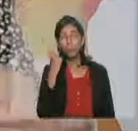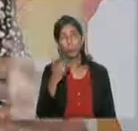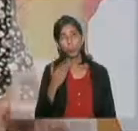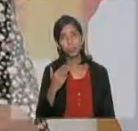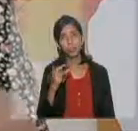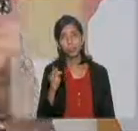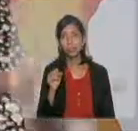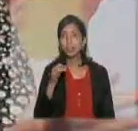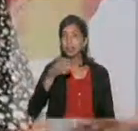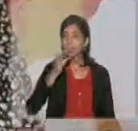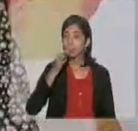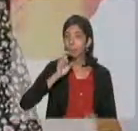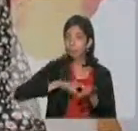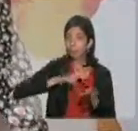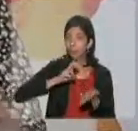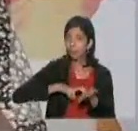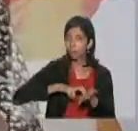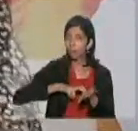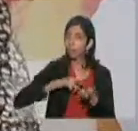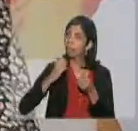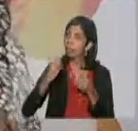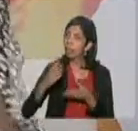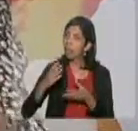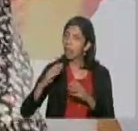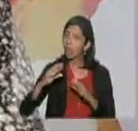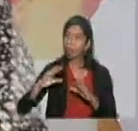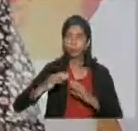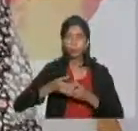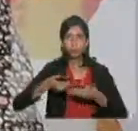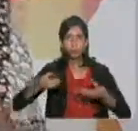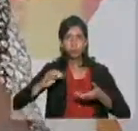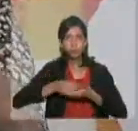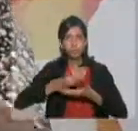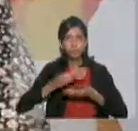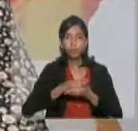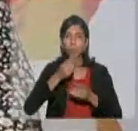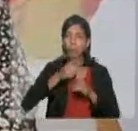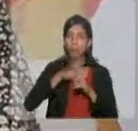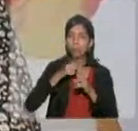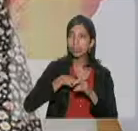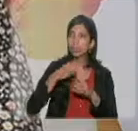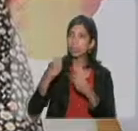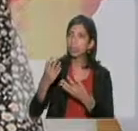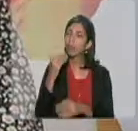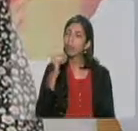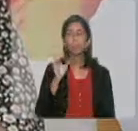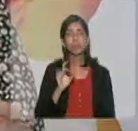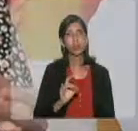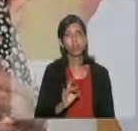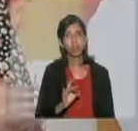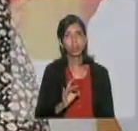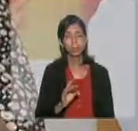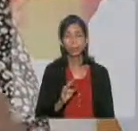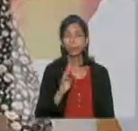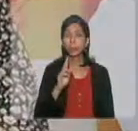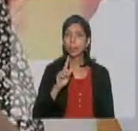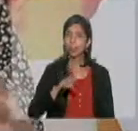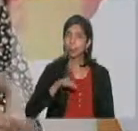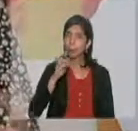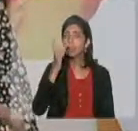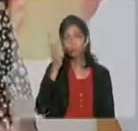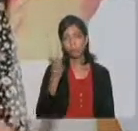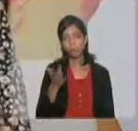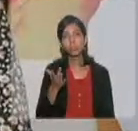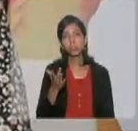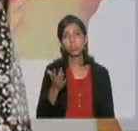refeição. Então, você vai tomar o seu café da manhã, dá um pedaço de mamão, um pedaço de banana para a criança e deixa ela comer sozinha. No BLW é um pouco